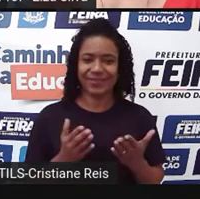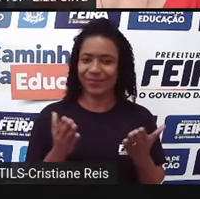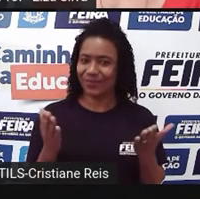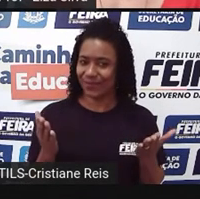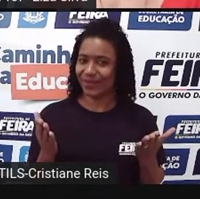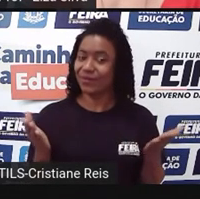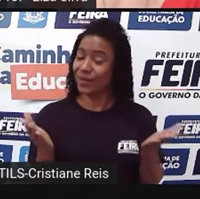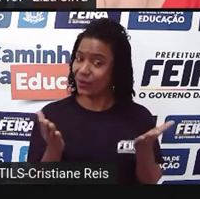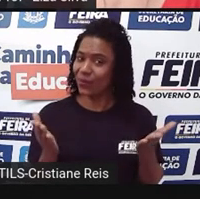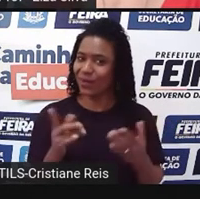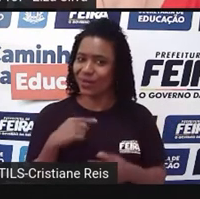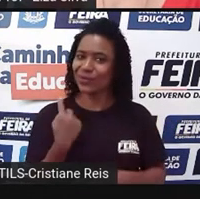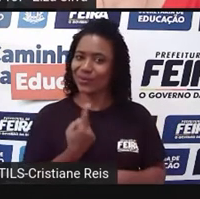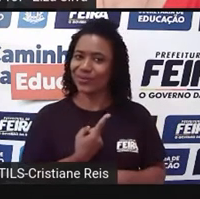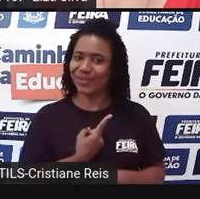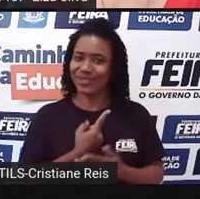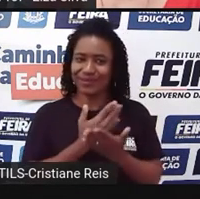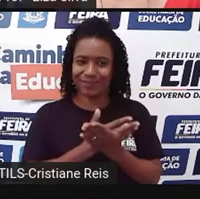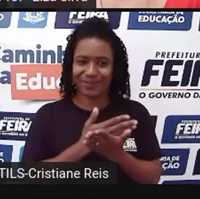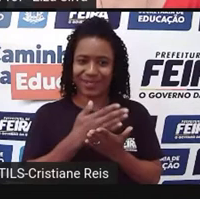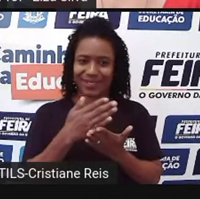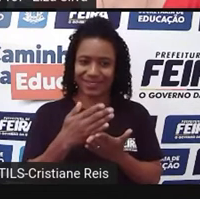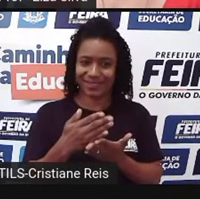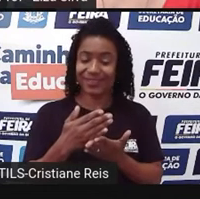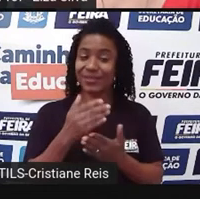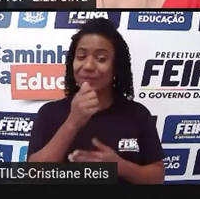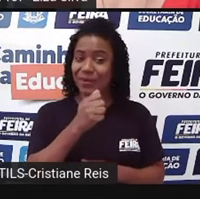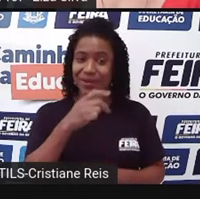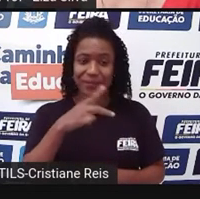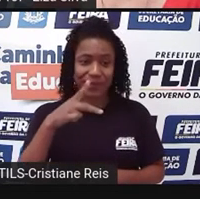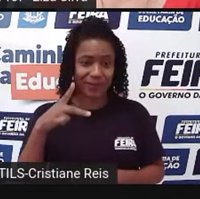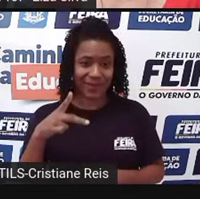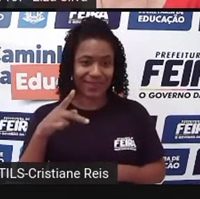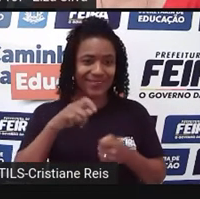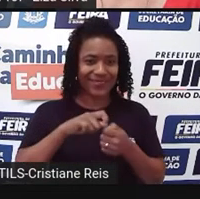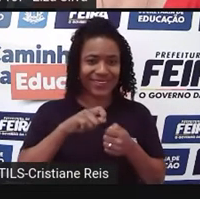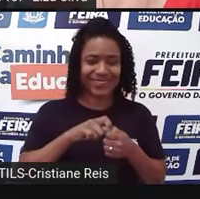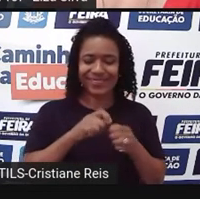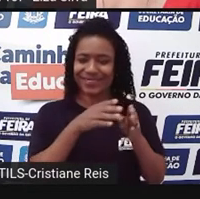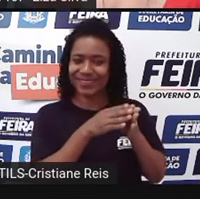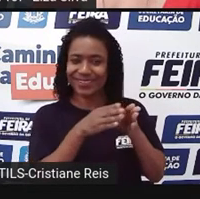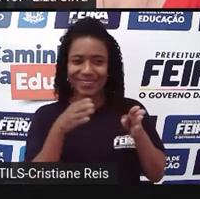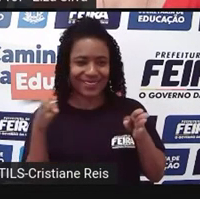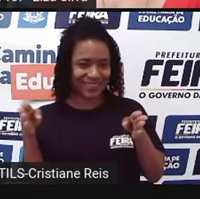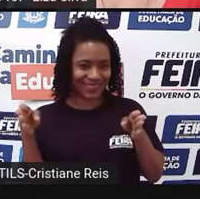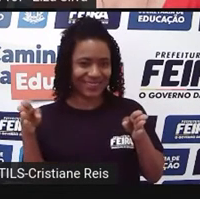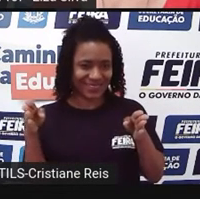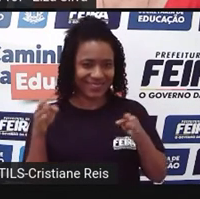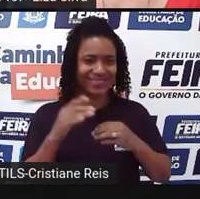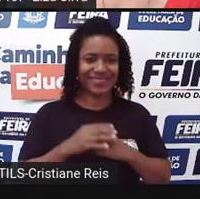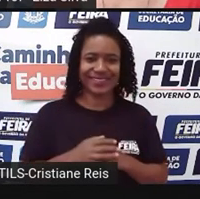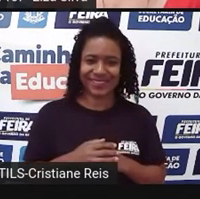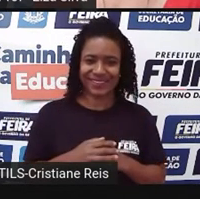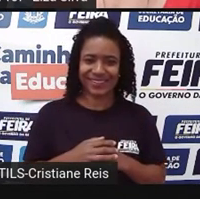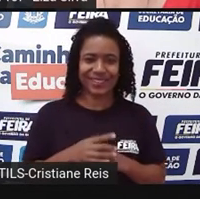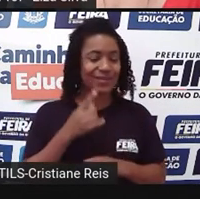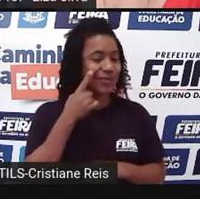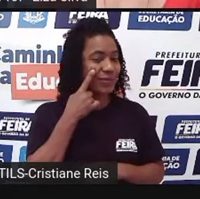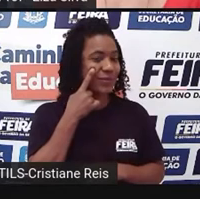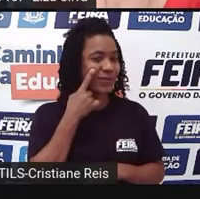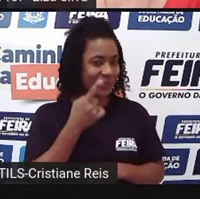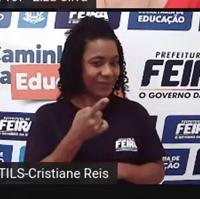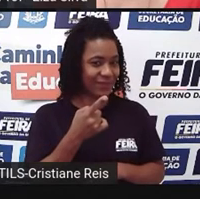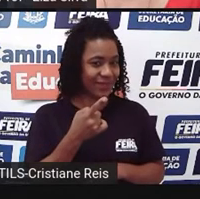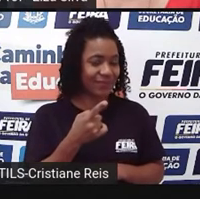nós vamos agora juntos a partir desse aplicativo construiu uma time Line about inventions para nós